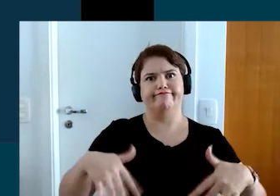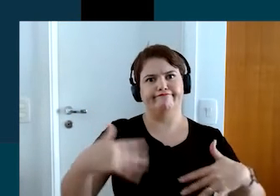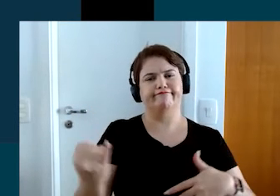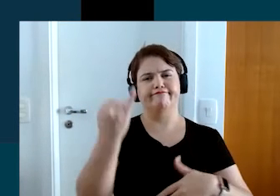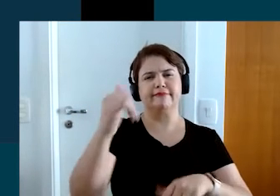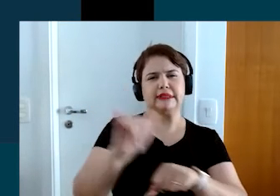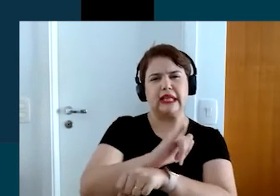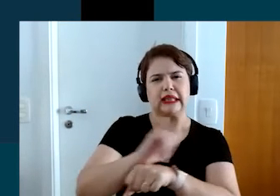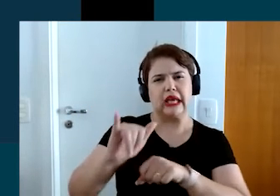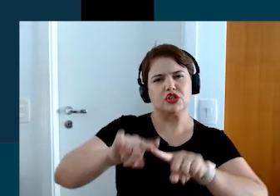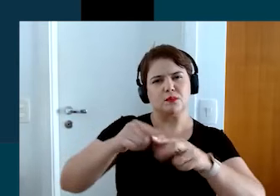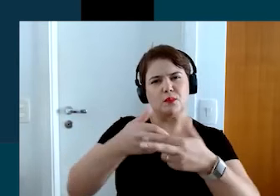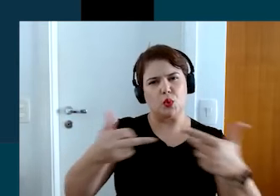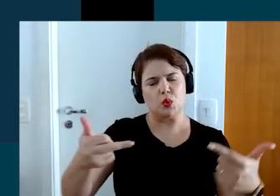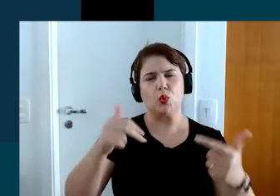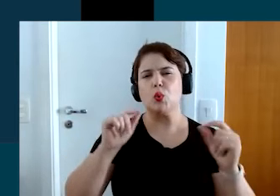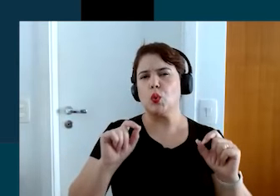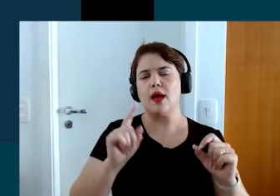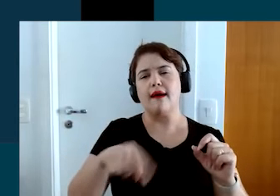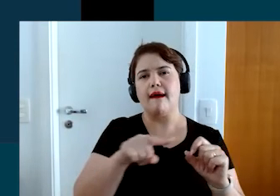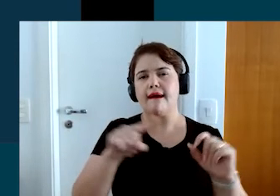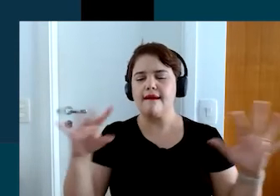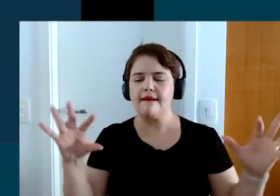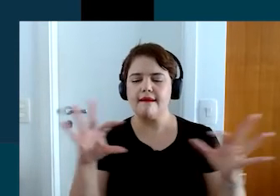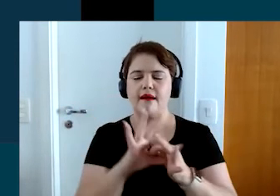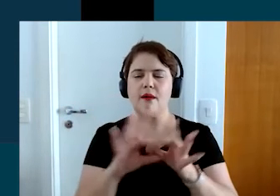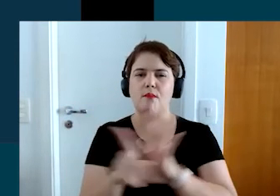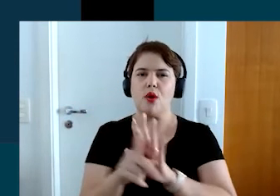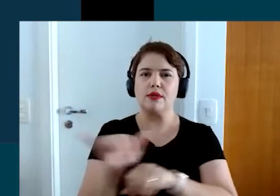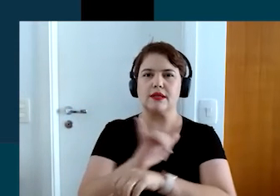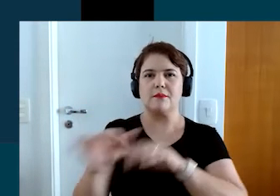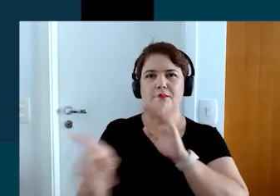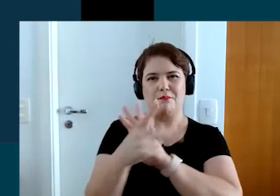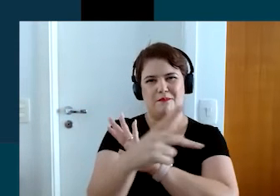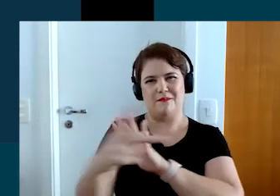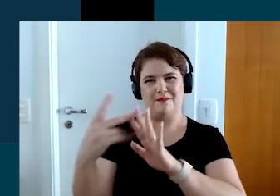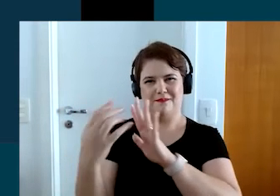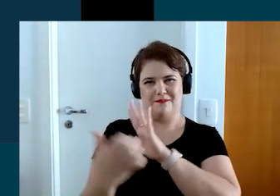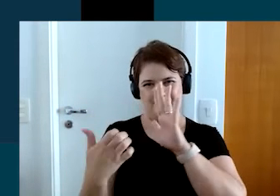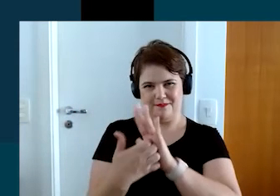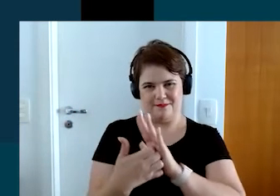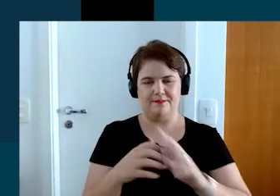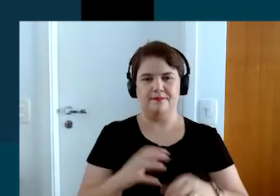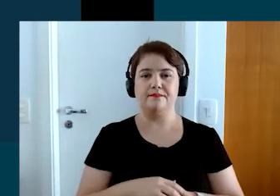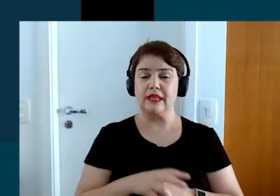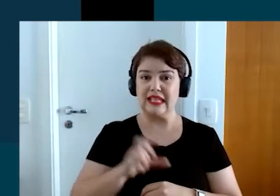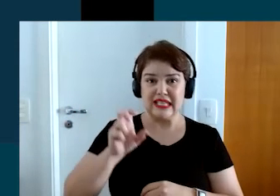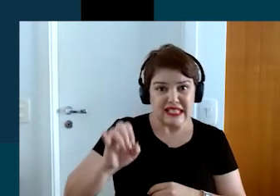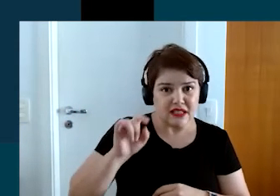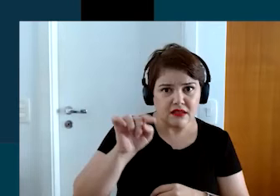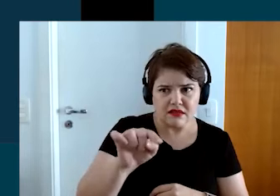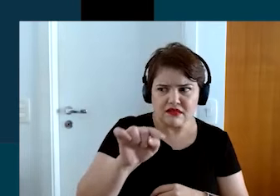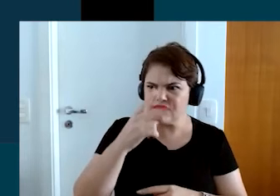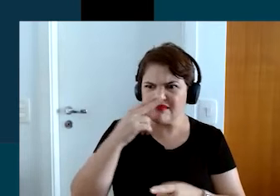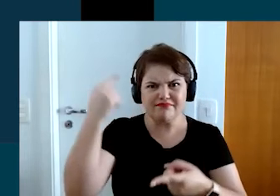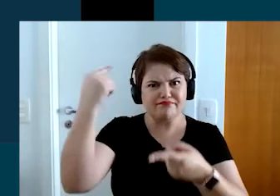estratégia de um produto, é que ela esteja alinhada ali com a estratégia da própria empresa, né? Então, se isso estiver desalinhado, o